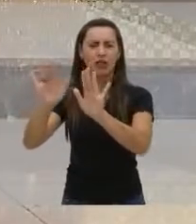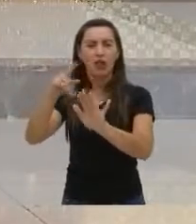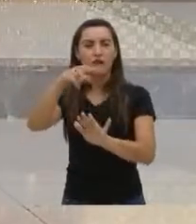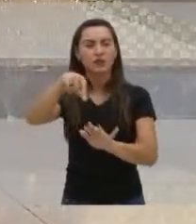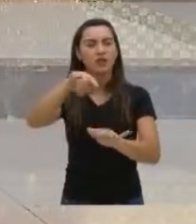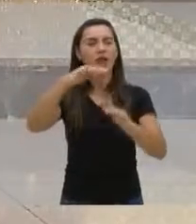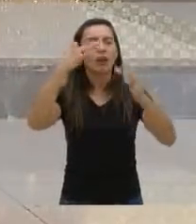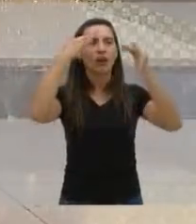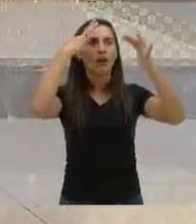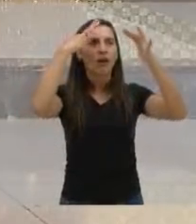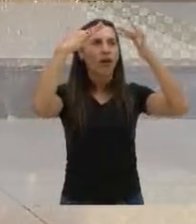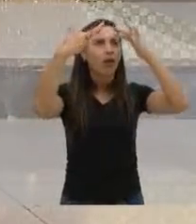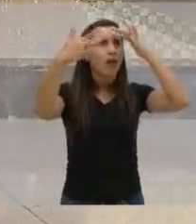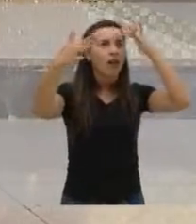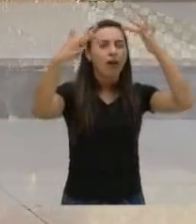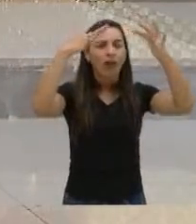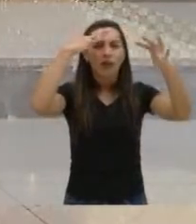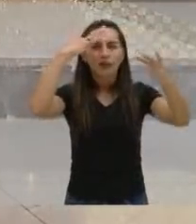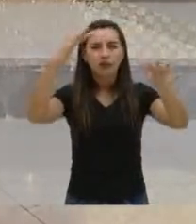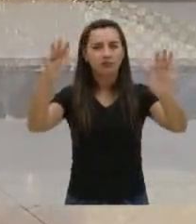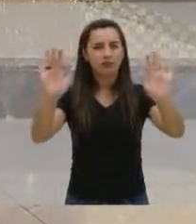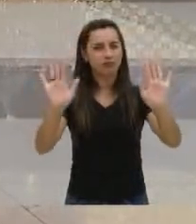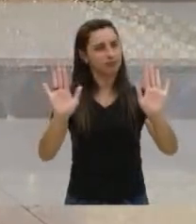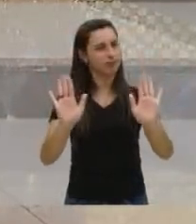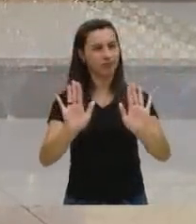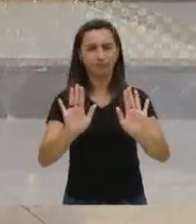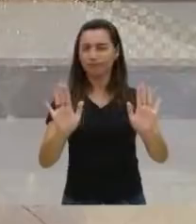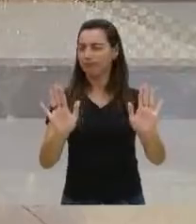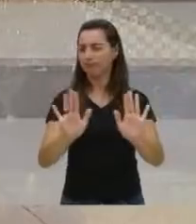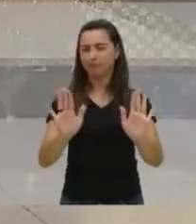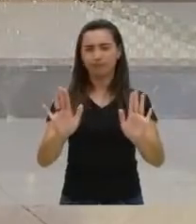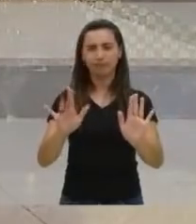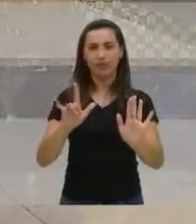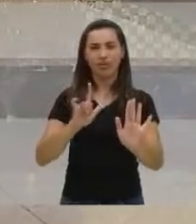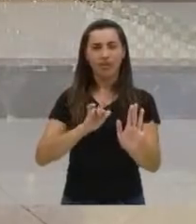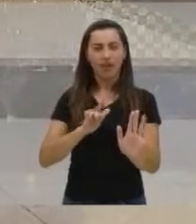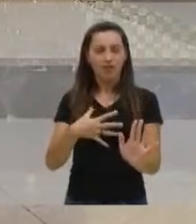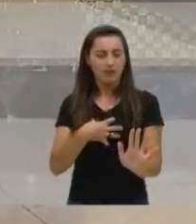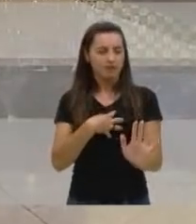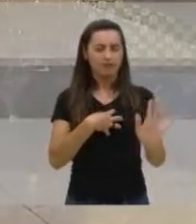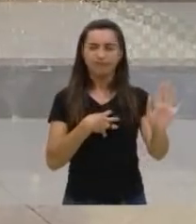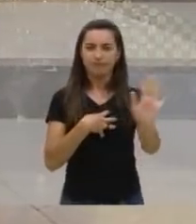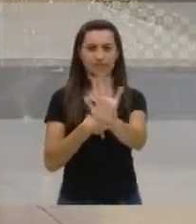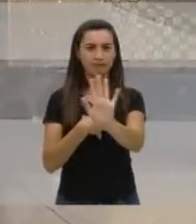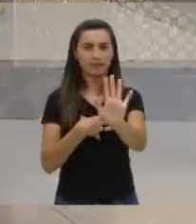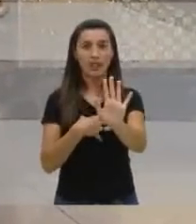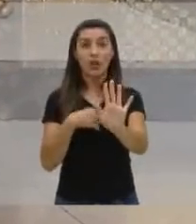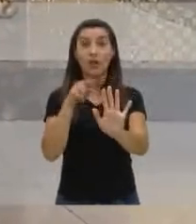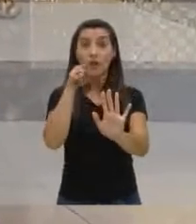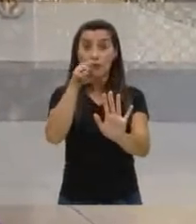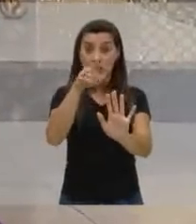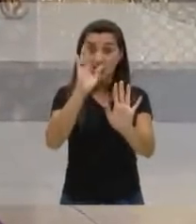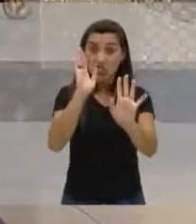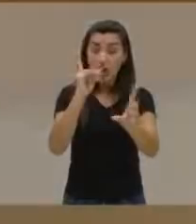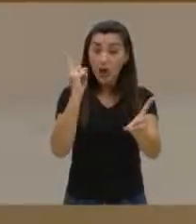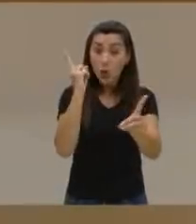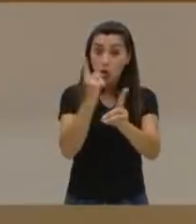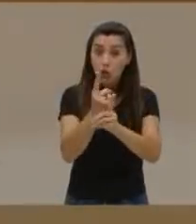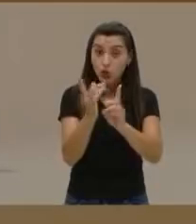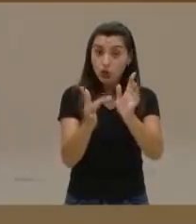uma visão. Eu não estou falando se você teve uma revelação particular. Eu estou te perguntando, você já viu